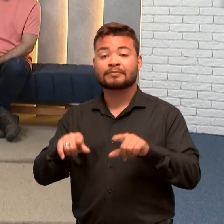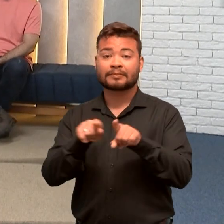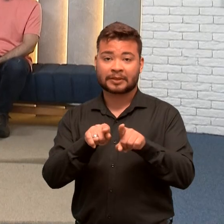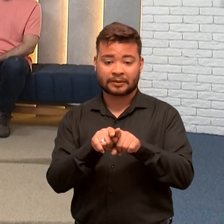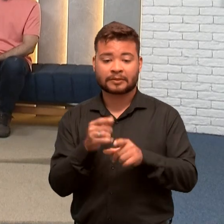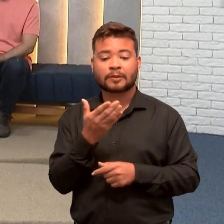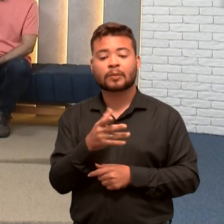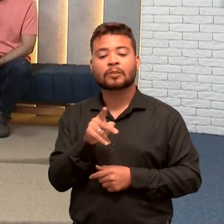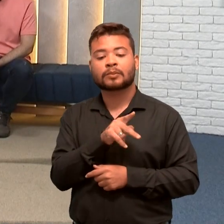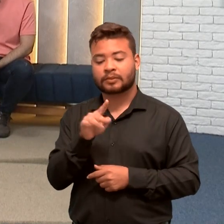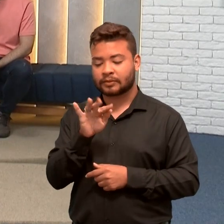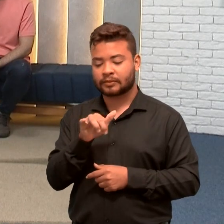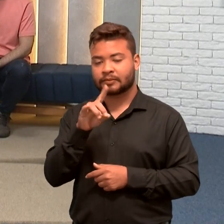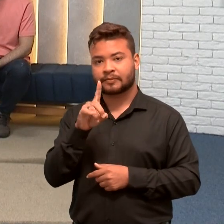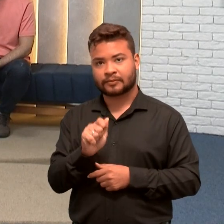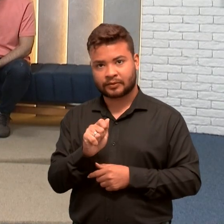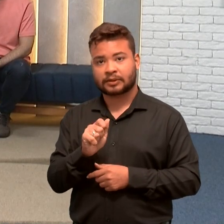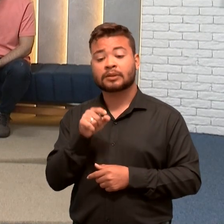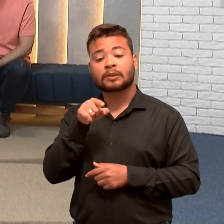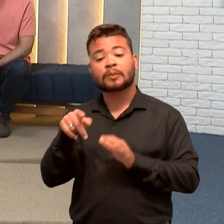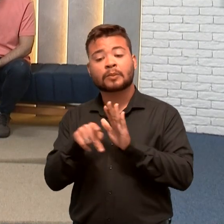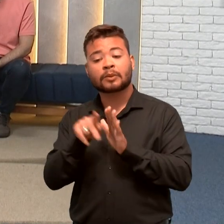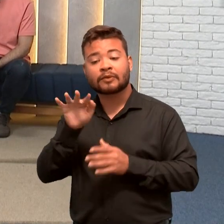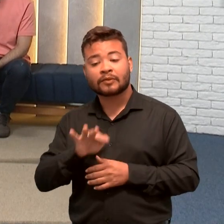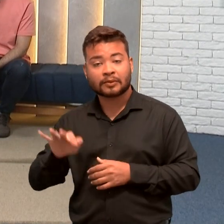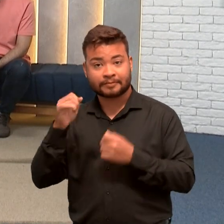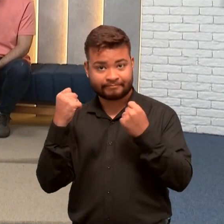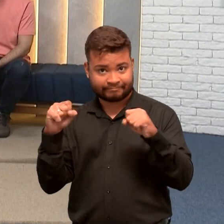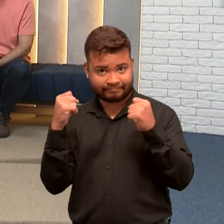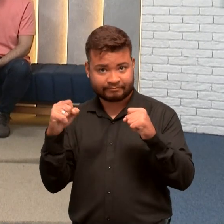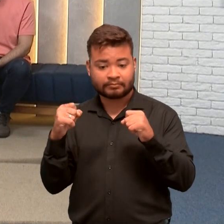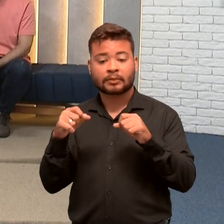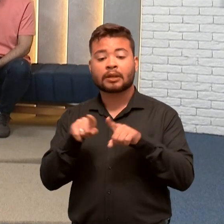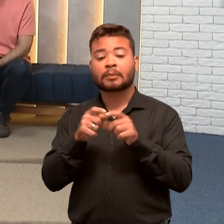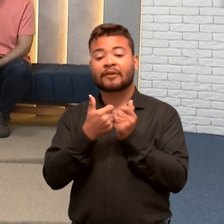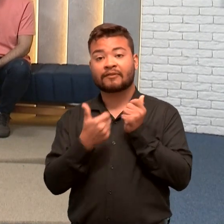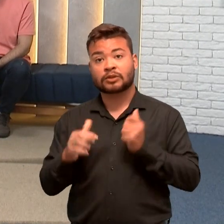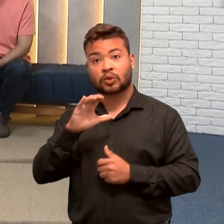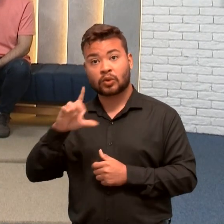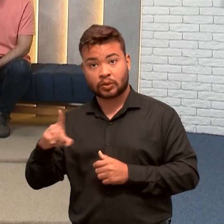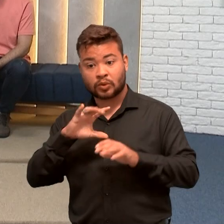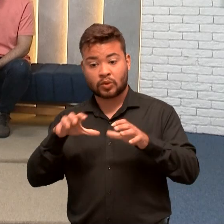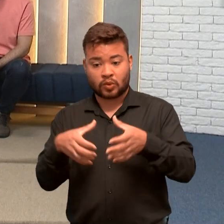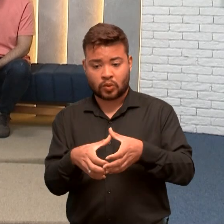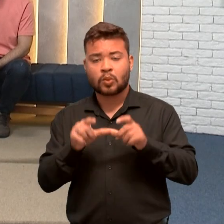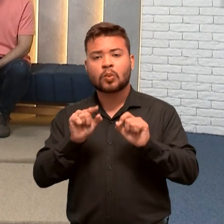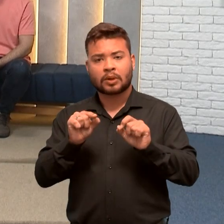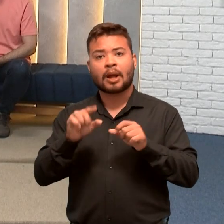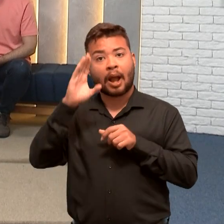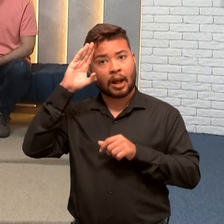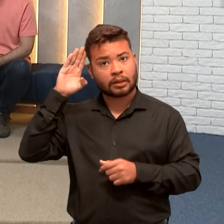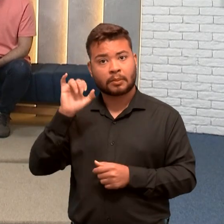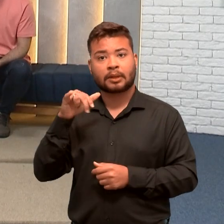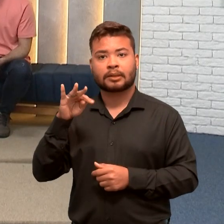pessoal, a professora Fernanda Nora, da Faculdade de Educação Física e vice-coordenadora do Comitê de Integridade Acadêmica. Ela